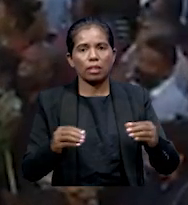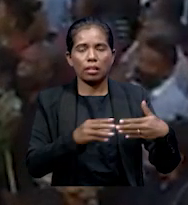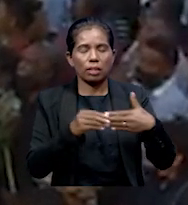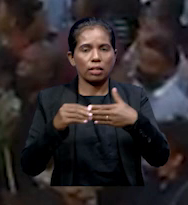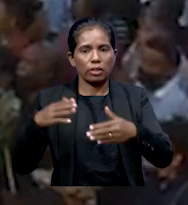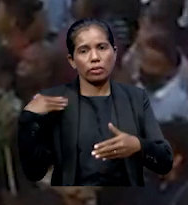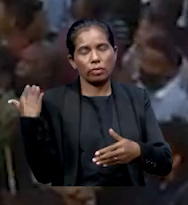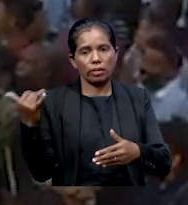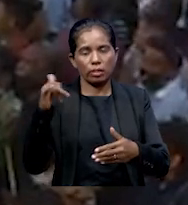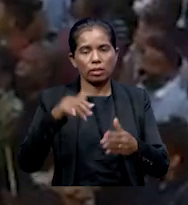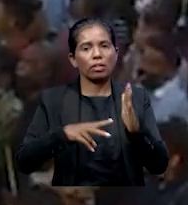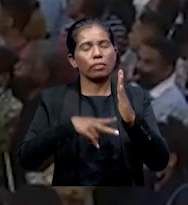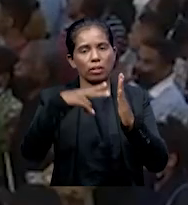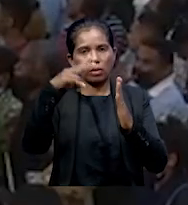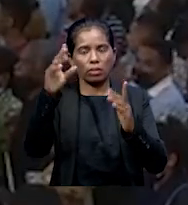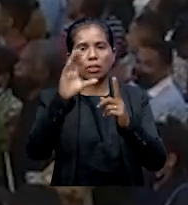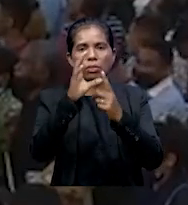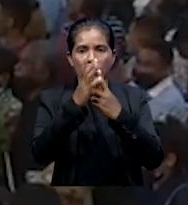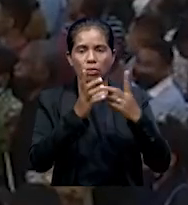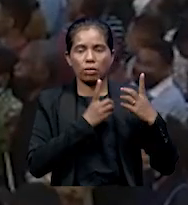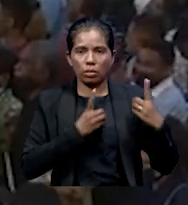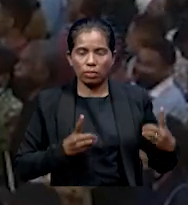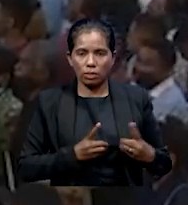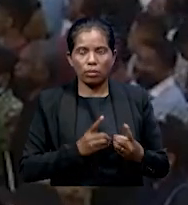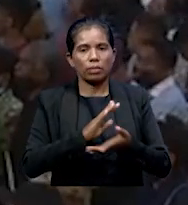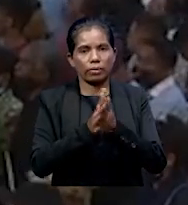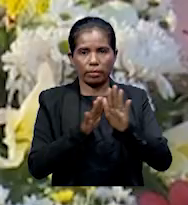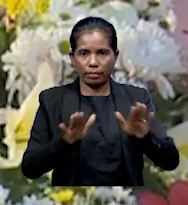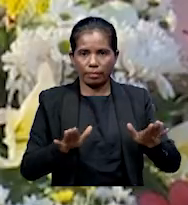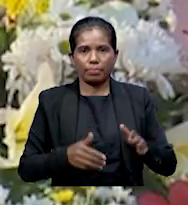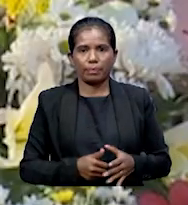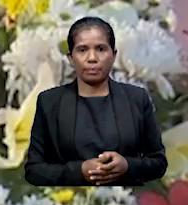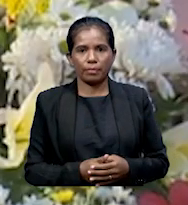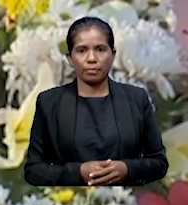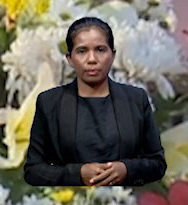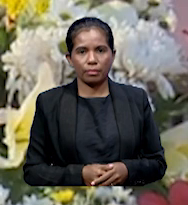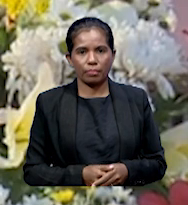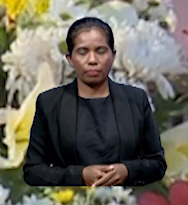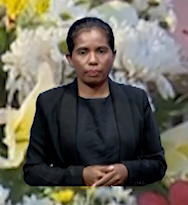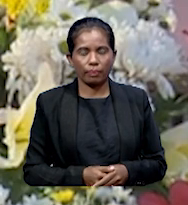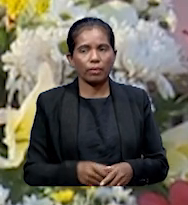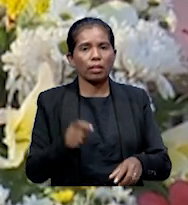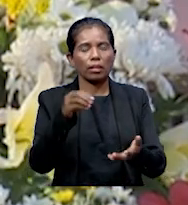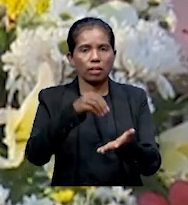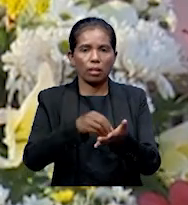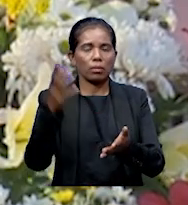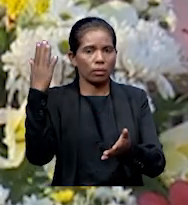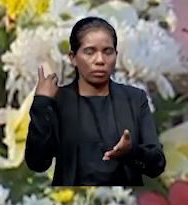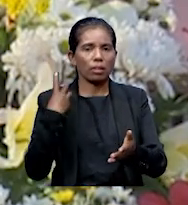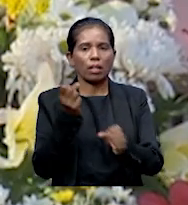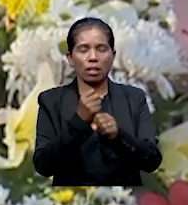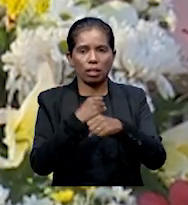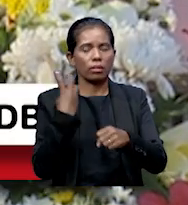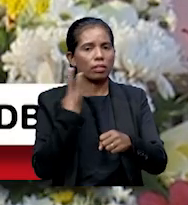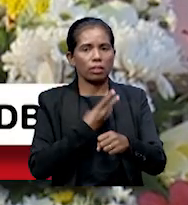o valor, cultura, doming no dameninian. Tau bakoto buat nebe halo ita, hanoi oi